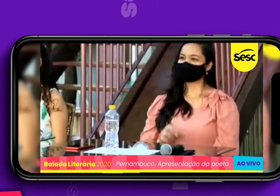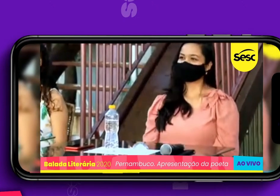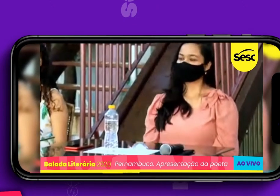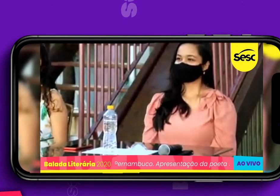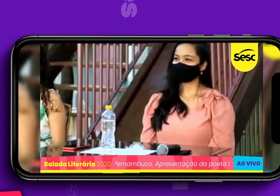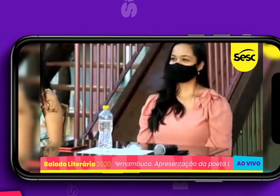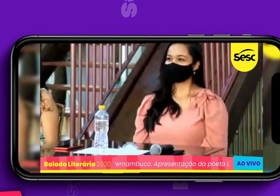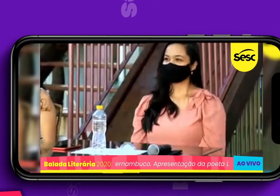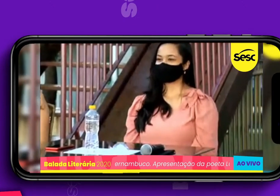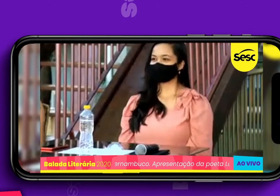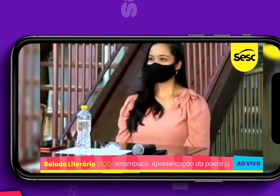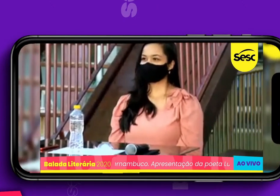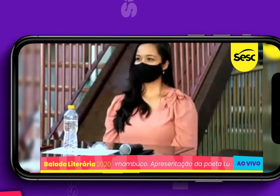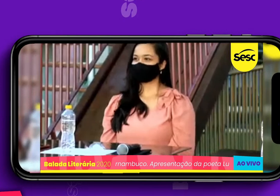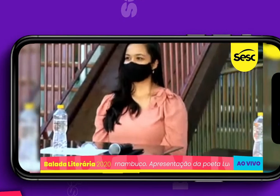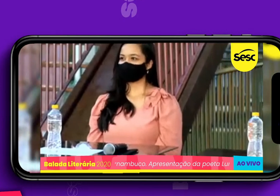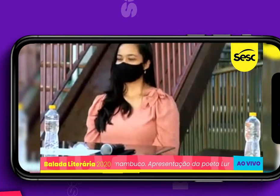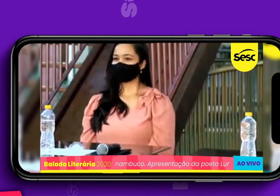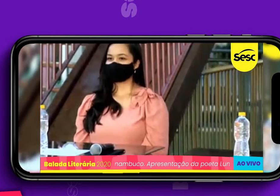Solidão.